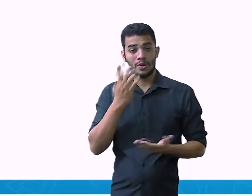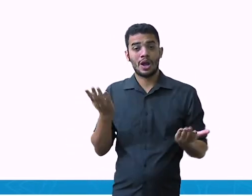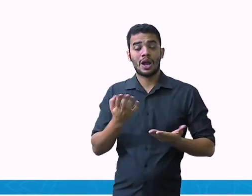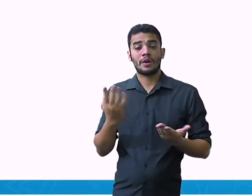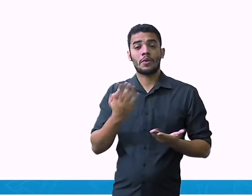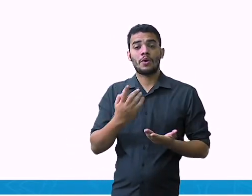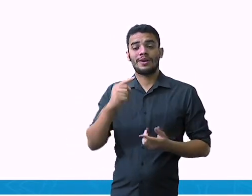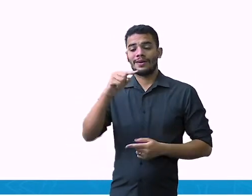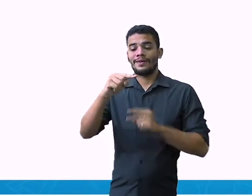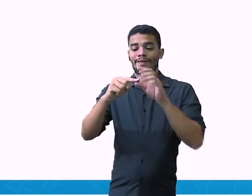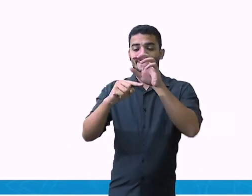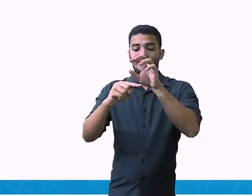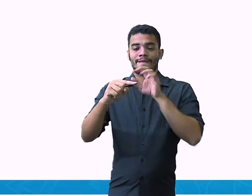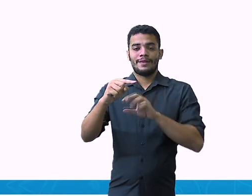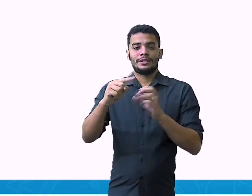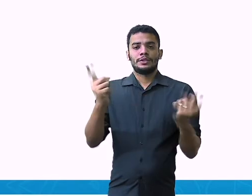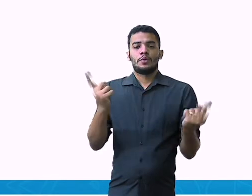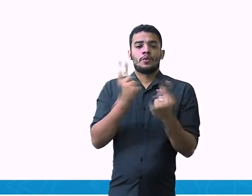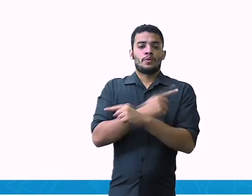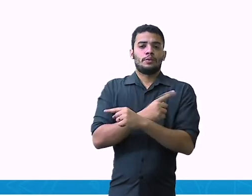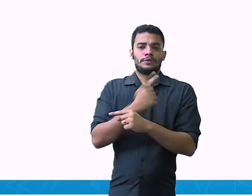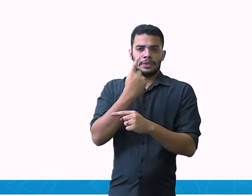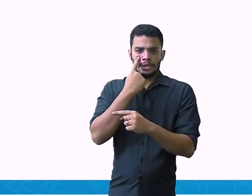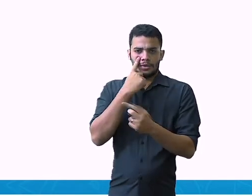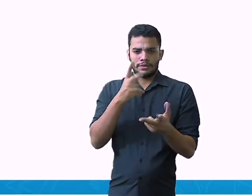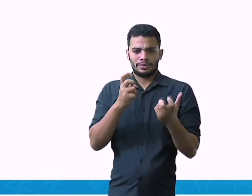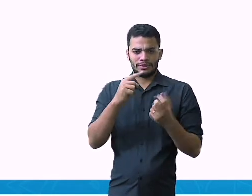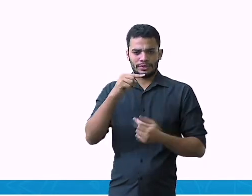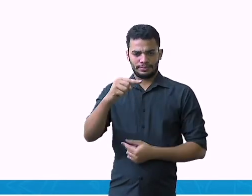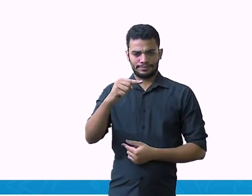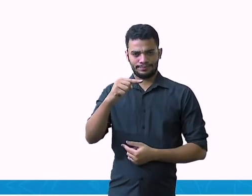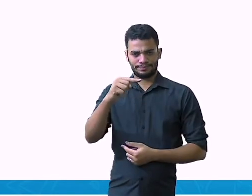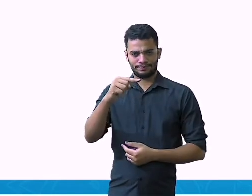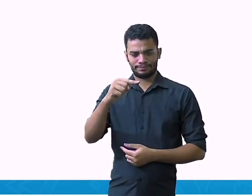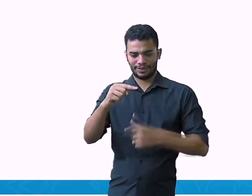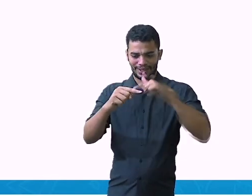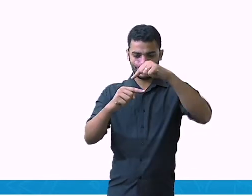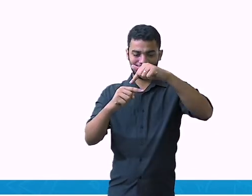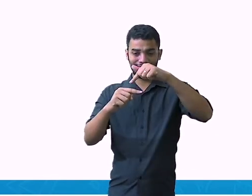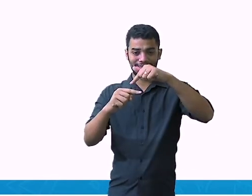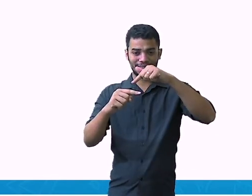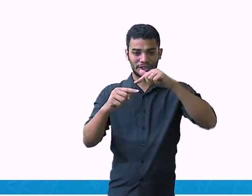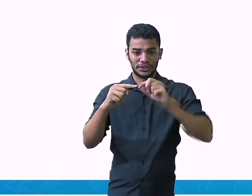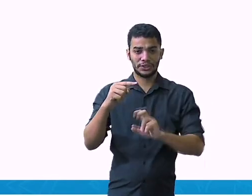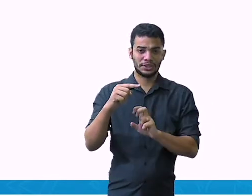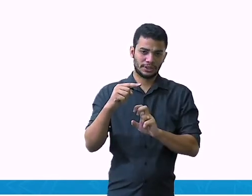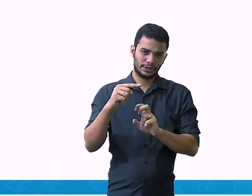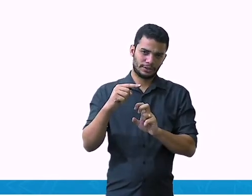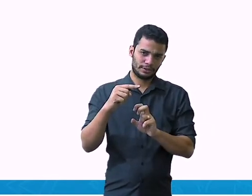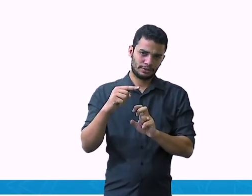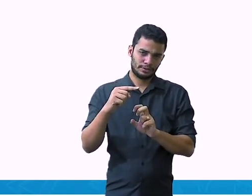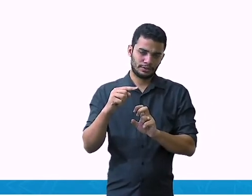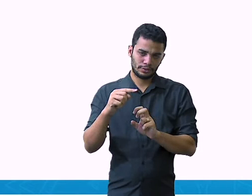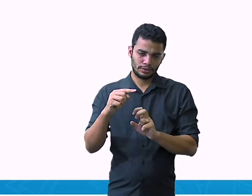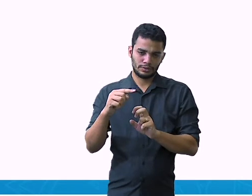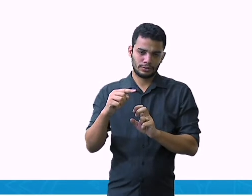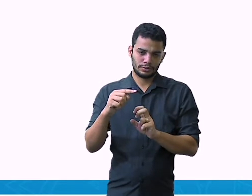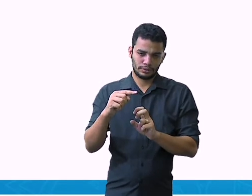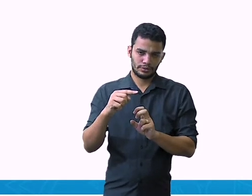denominador. Então, nós temos aqui 7 quintos, ó, o 7 é maior do que